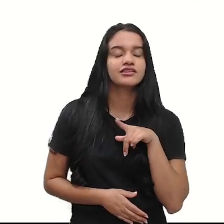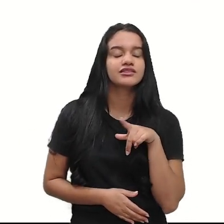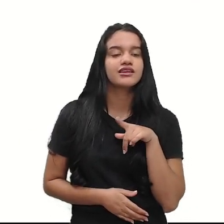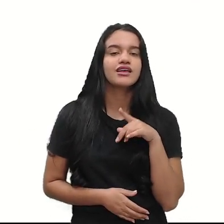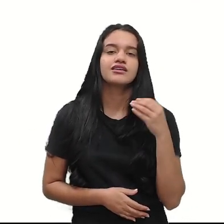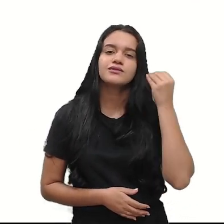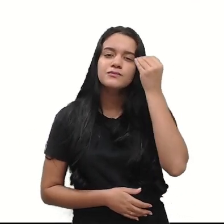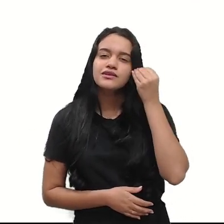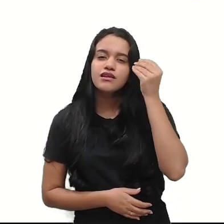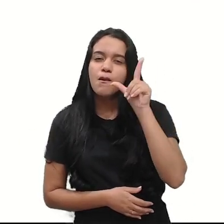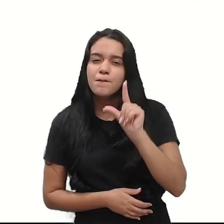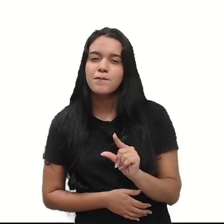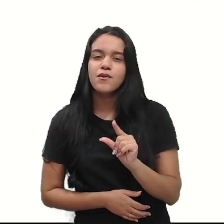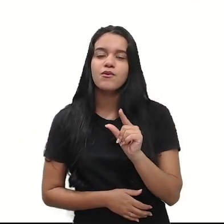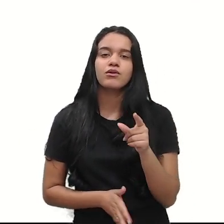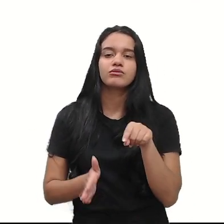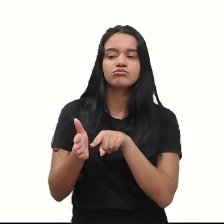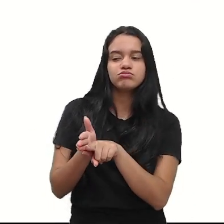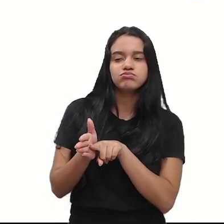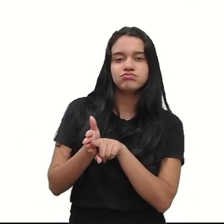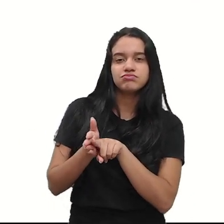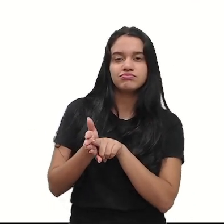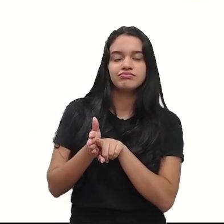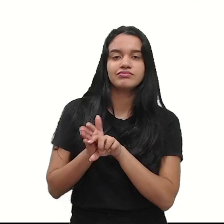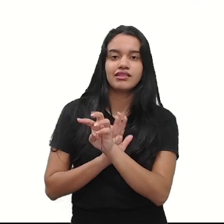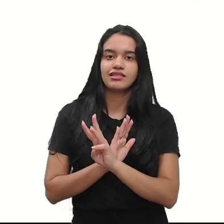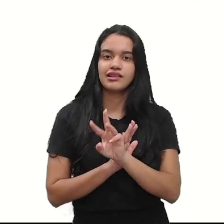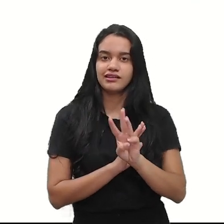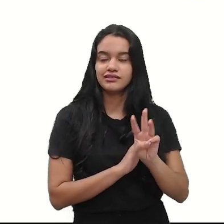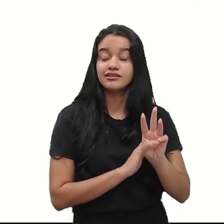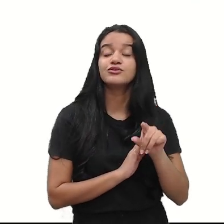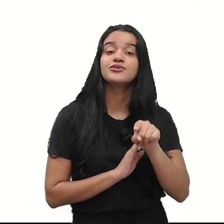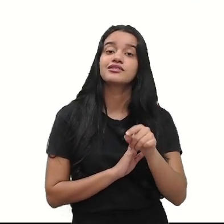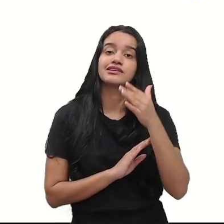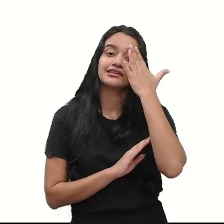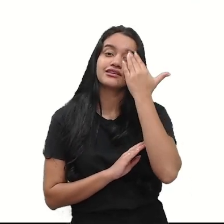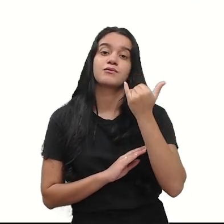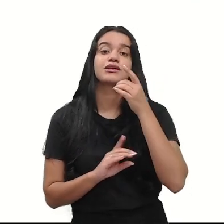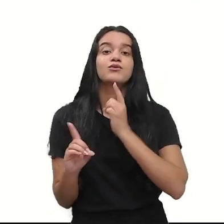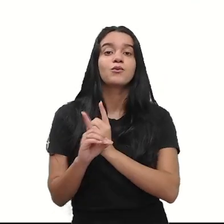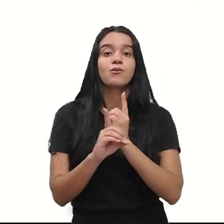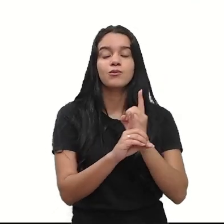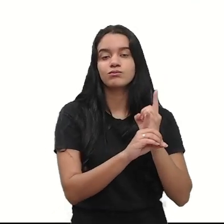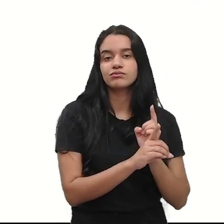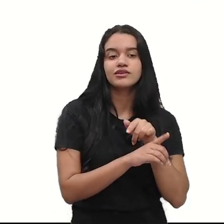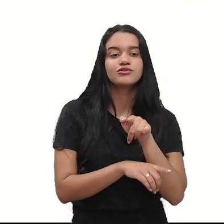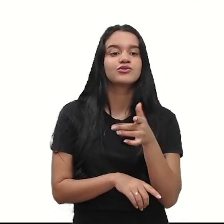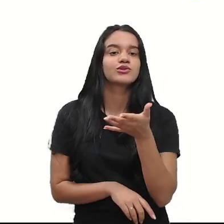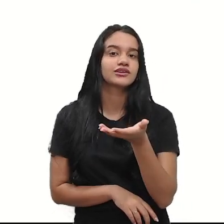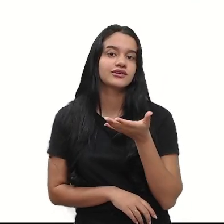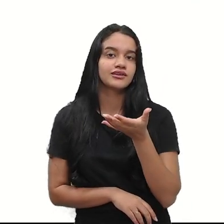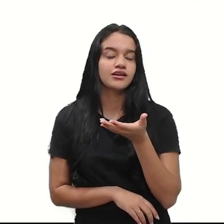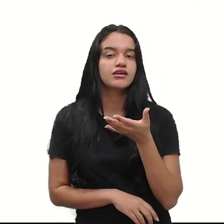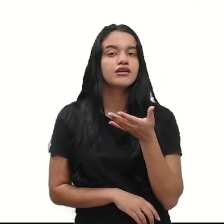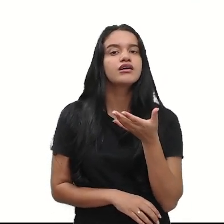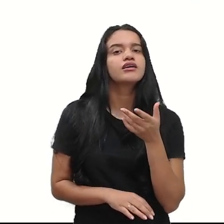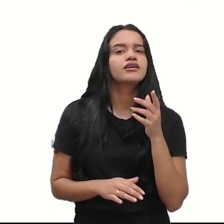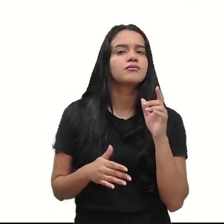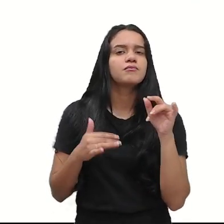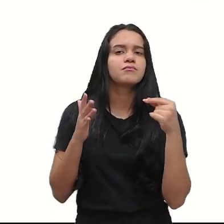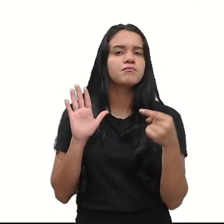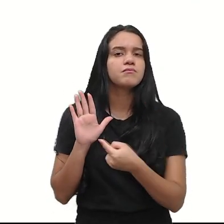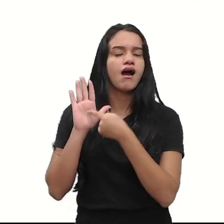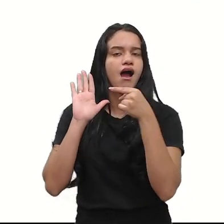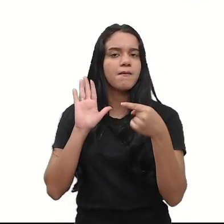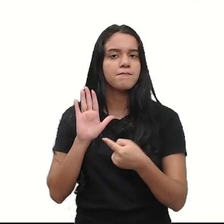de experiência ali em navegabilidade na web, você vai saber encontrar as ferramentas que você quer com somente alguns